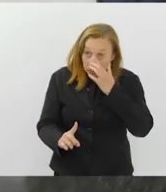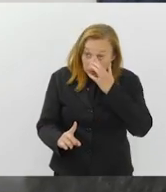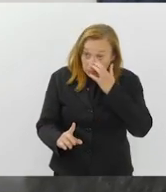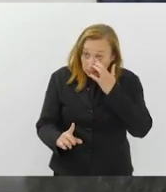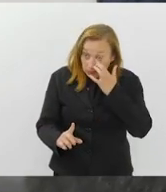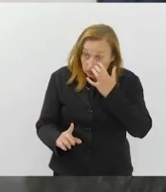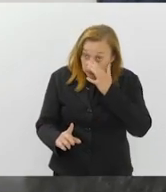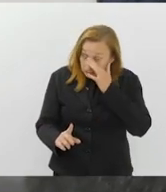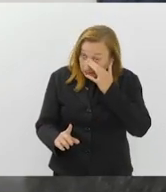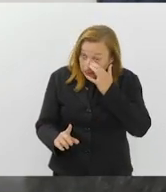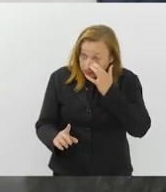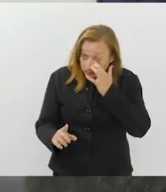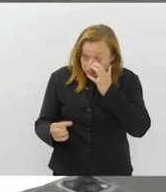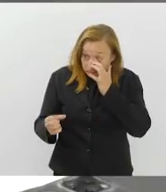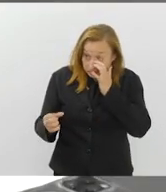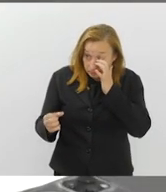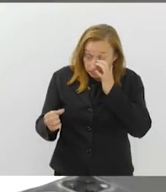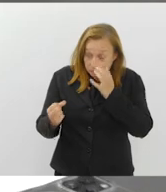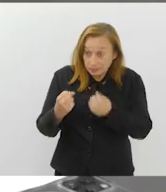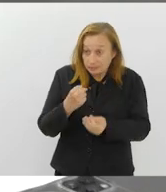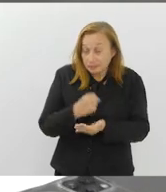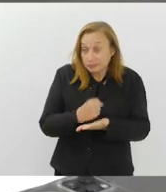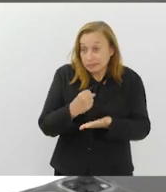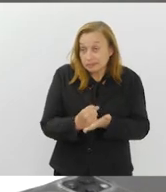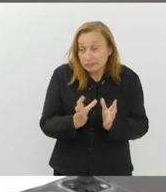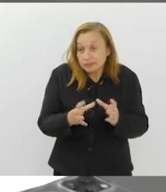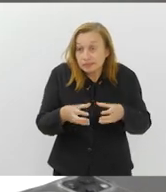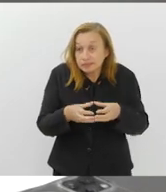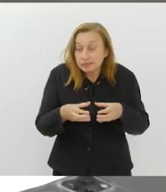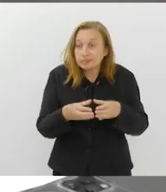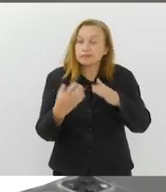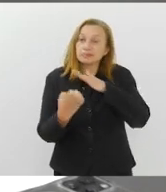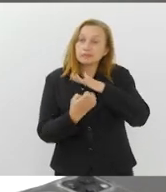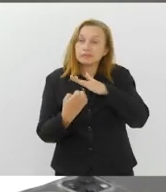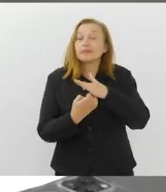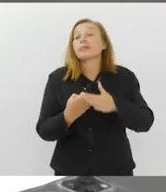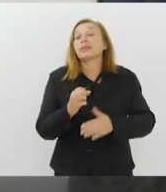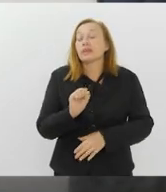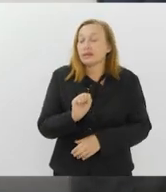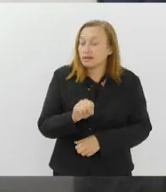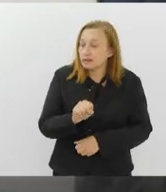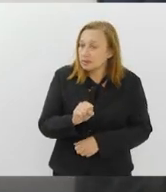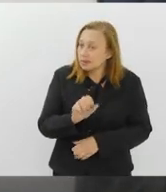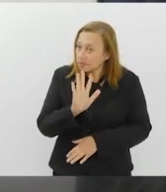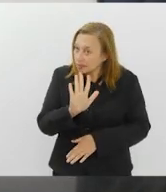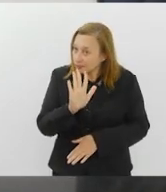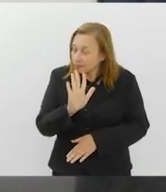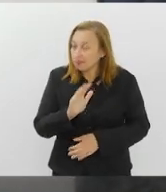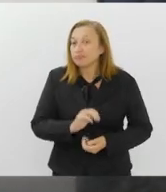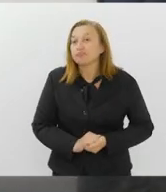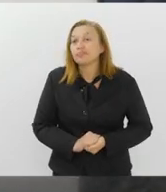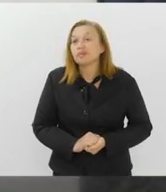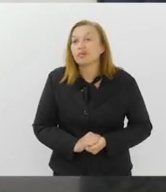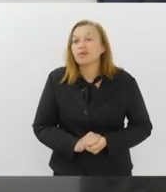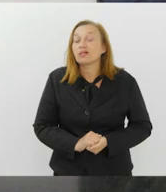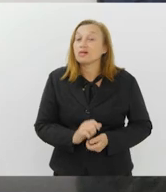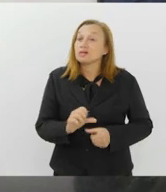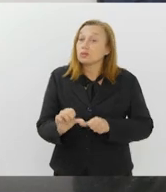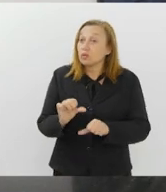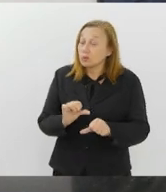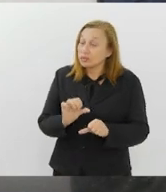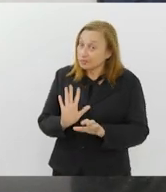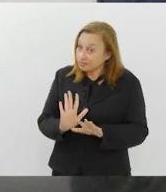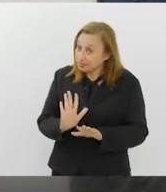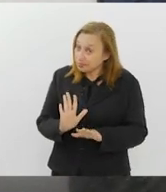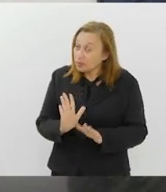Os contratos são contratos coletivos, empresariais. Só interrompendo, porque nós estamos na contramão, né?